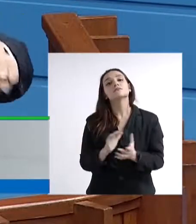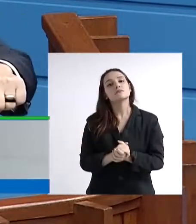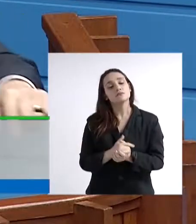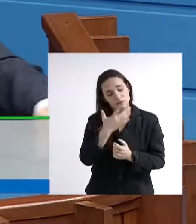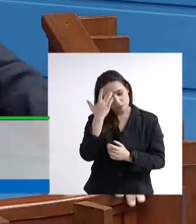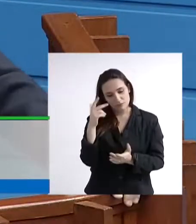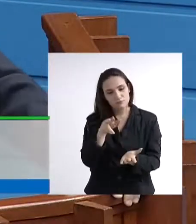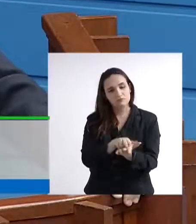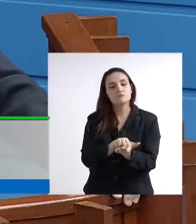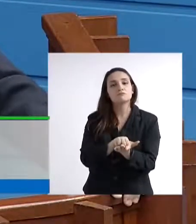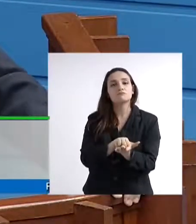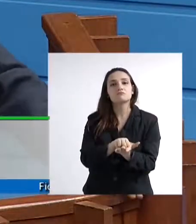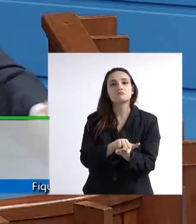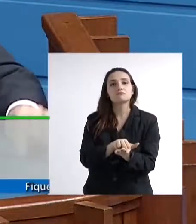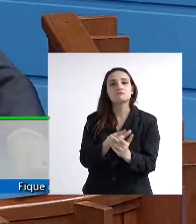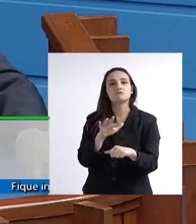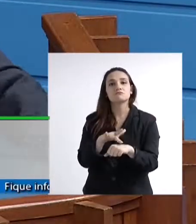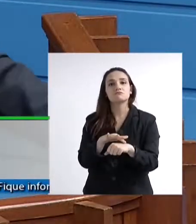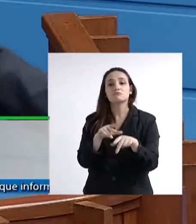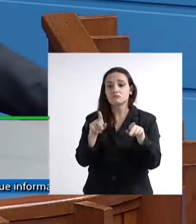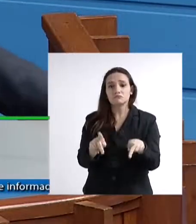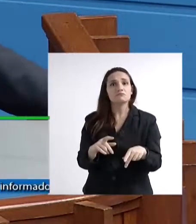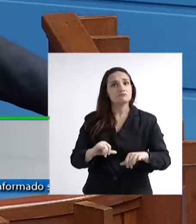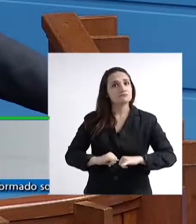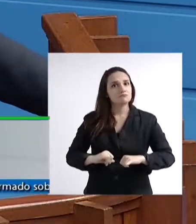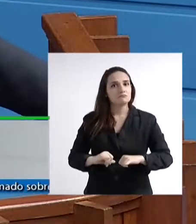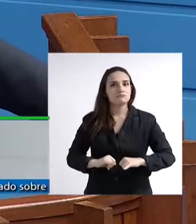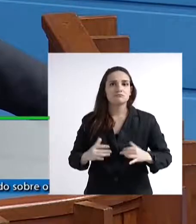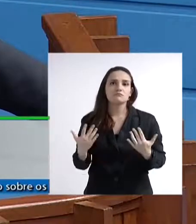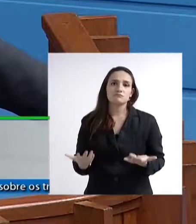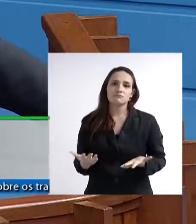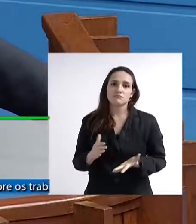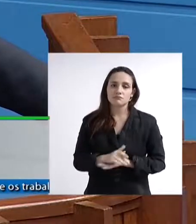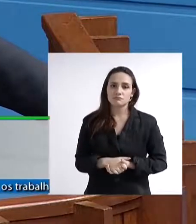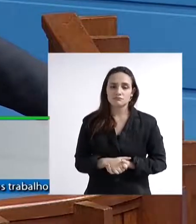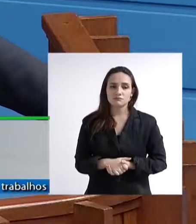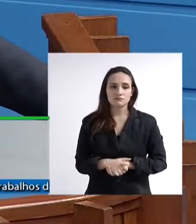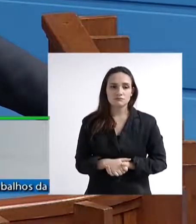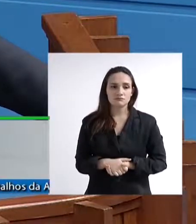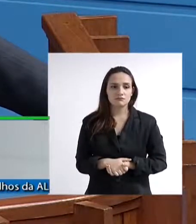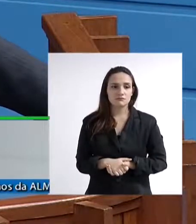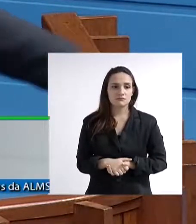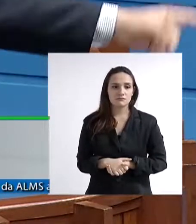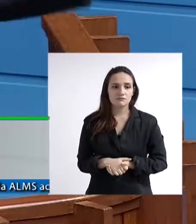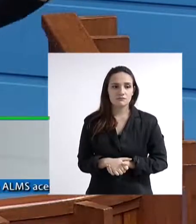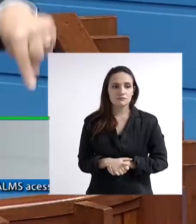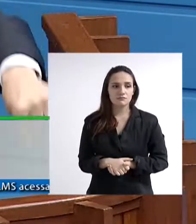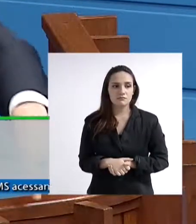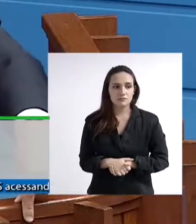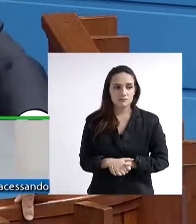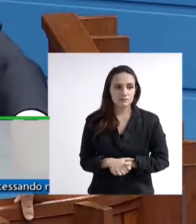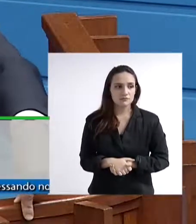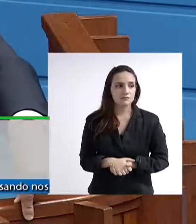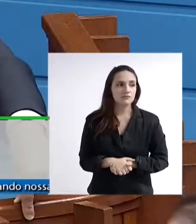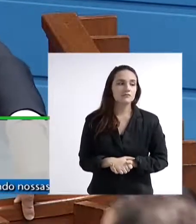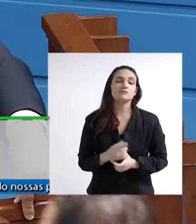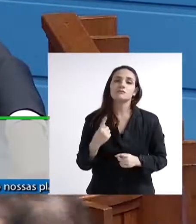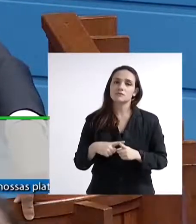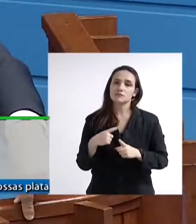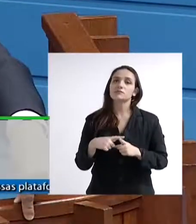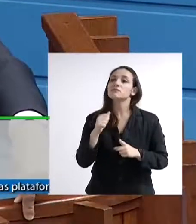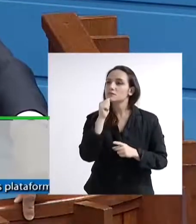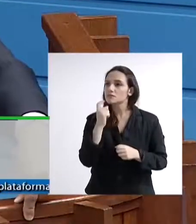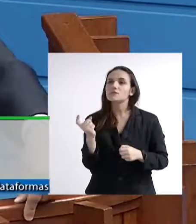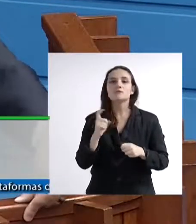Os pacientes, a população, que volta para a fila